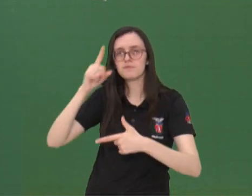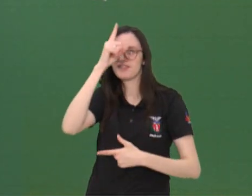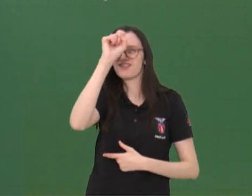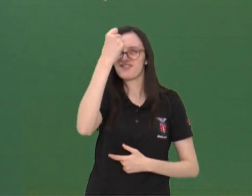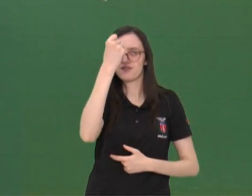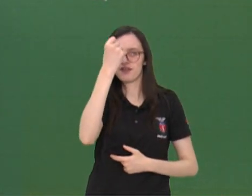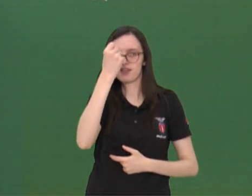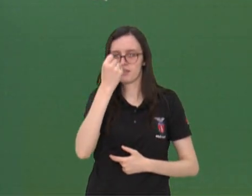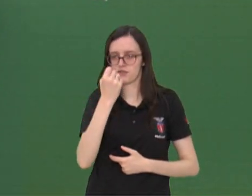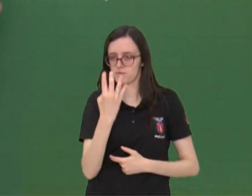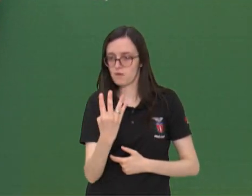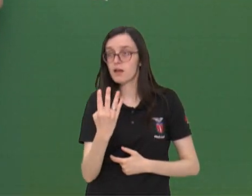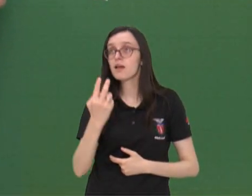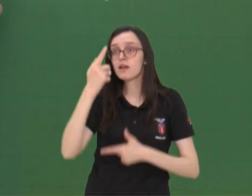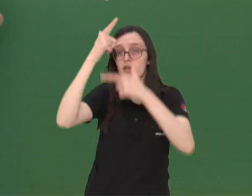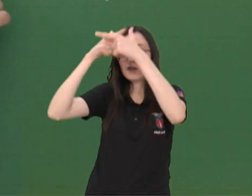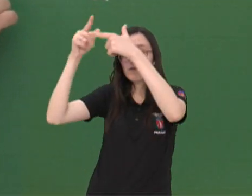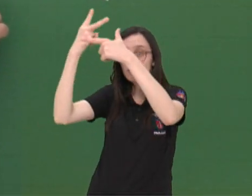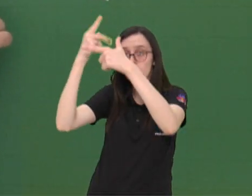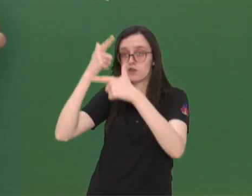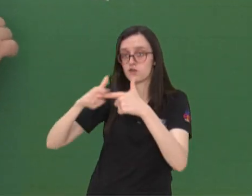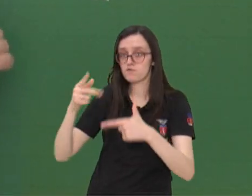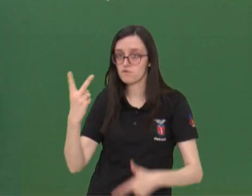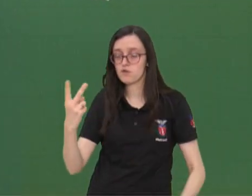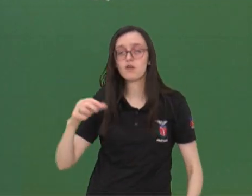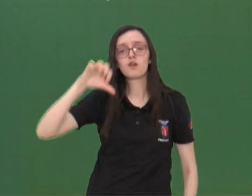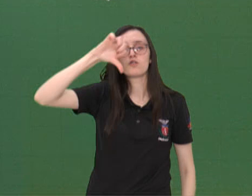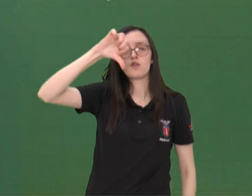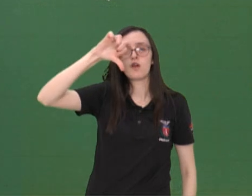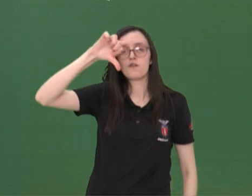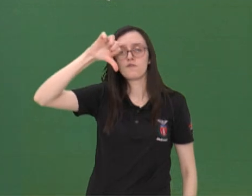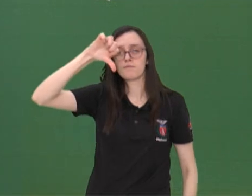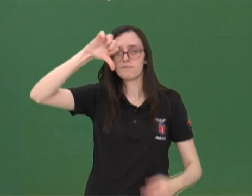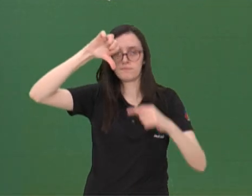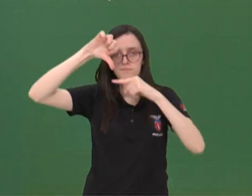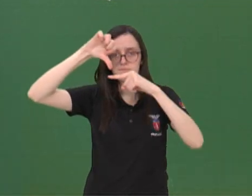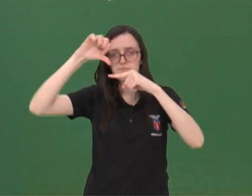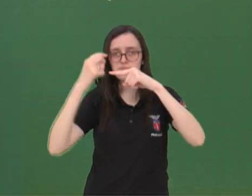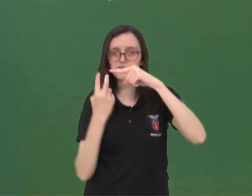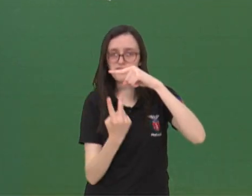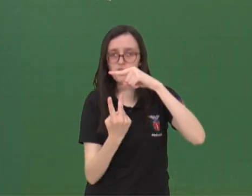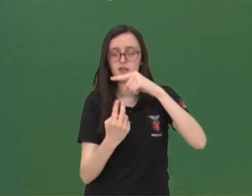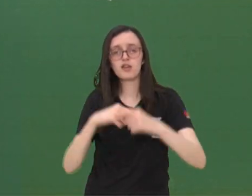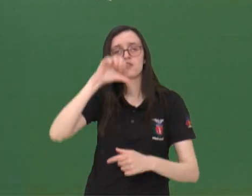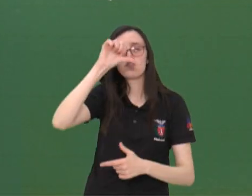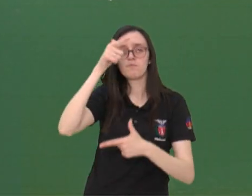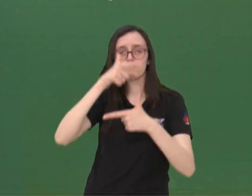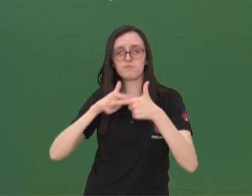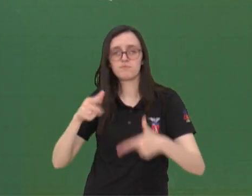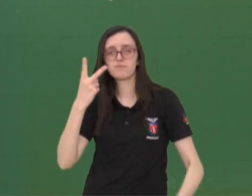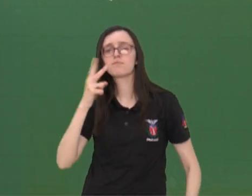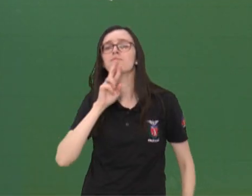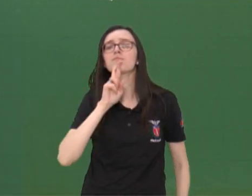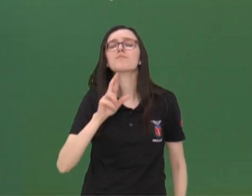18 e 4 por 2, eu encontro 9 meios. 9 dividido por 2,